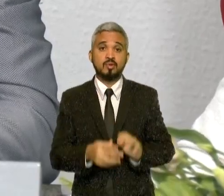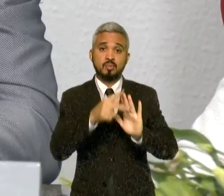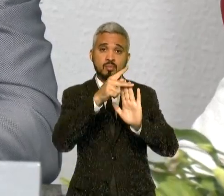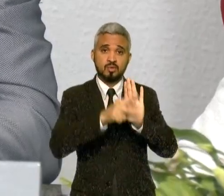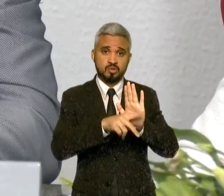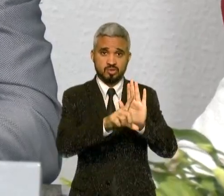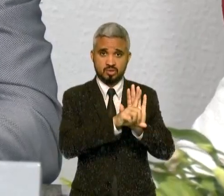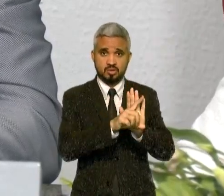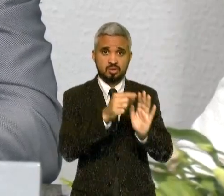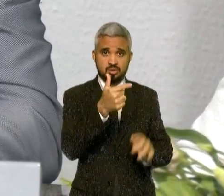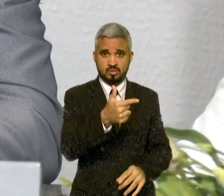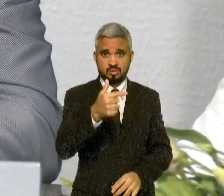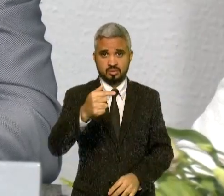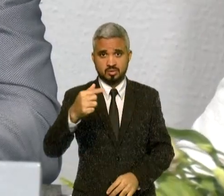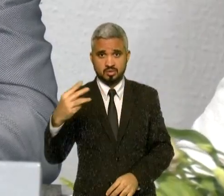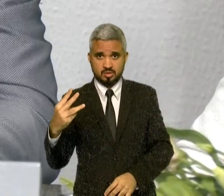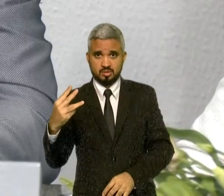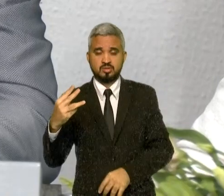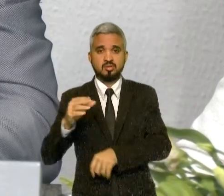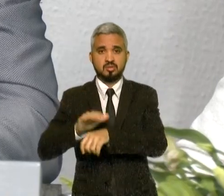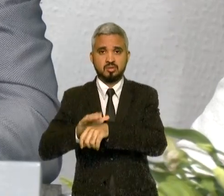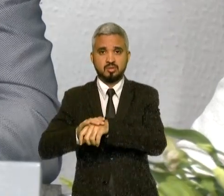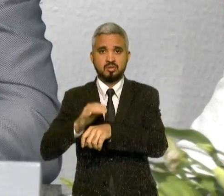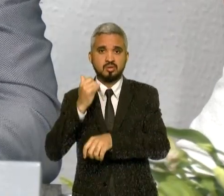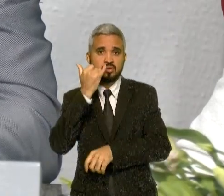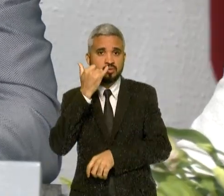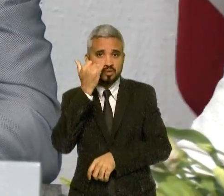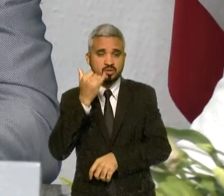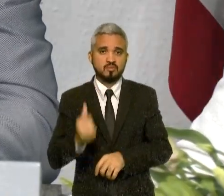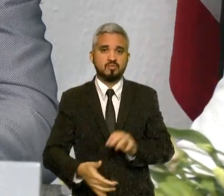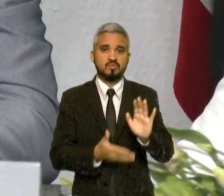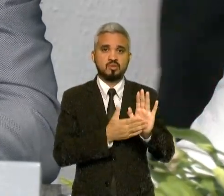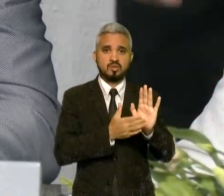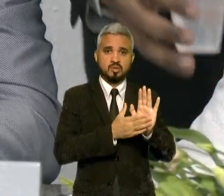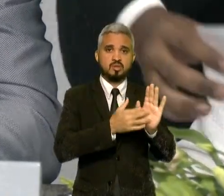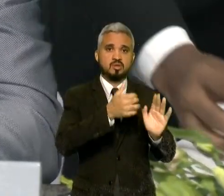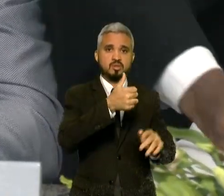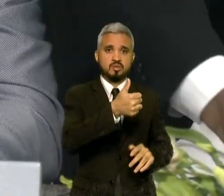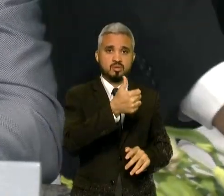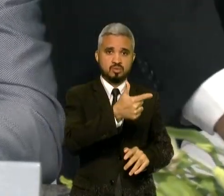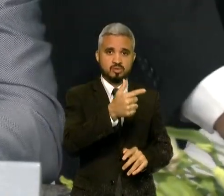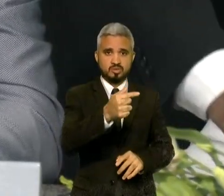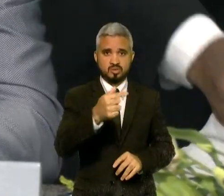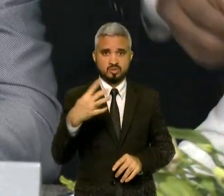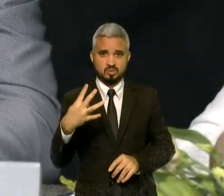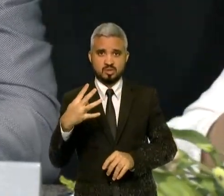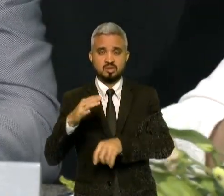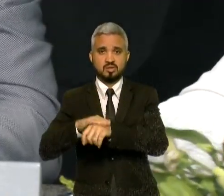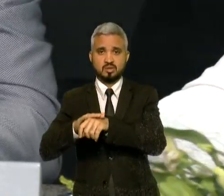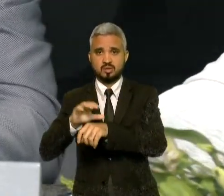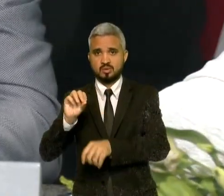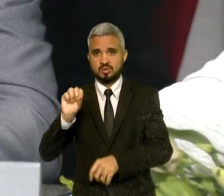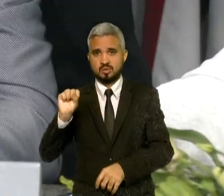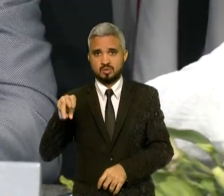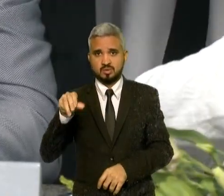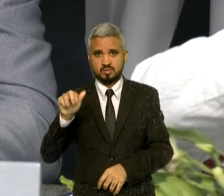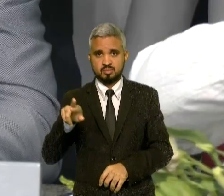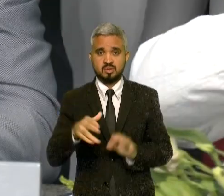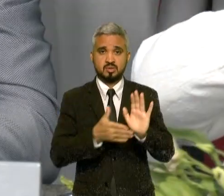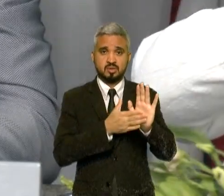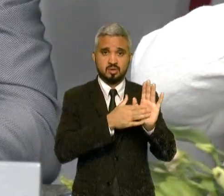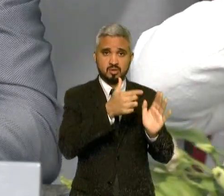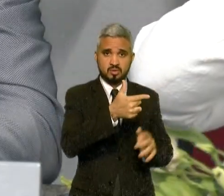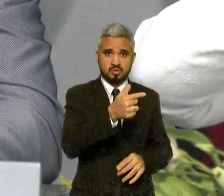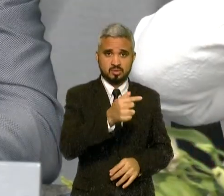número 273/2023, doutor deputado doutor Iglésio. Projeto de lei de número 274/2023, doutor deputado Osmar Filho. Projeto de lei de número 275/2023,